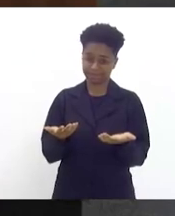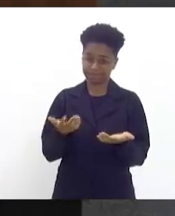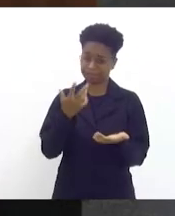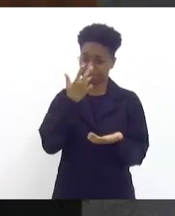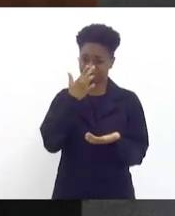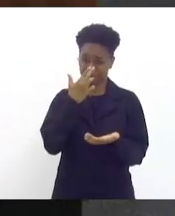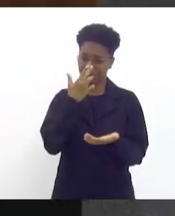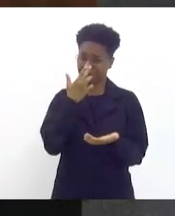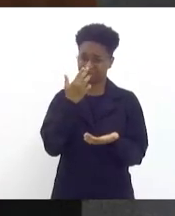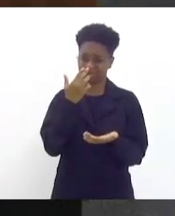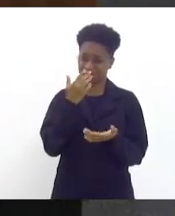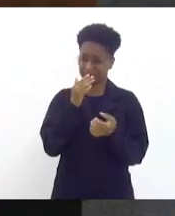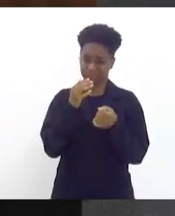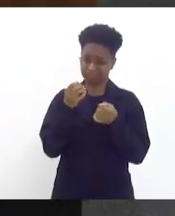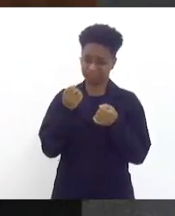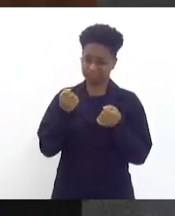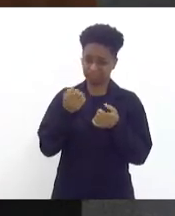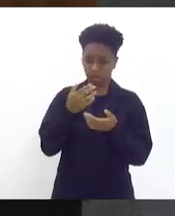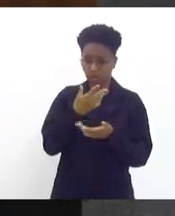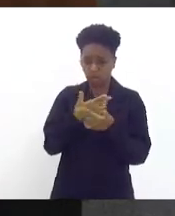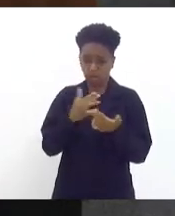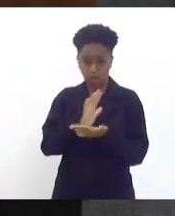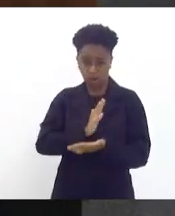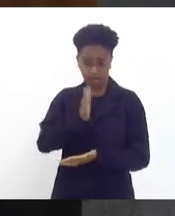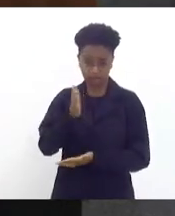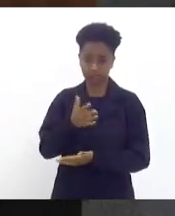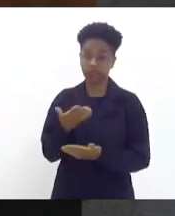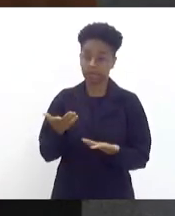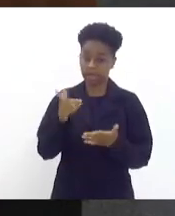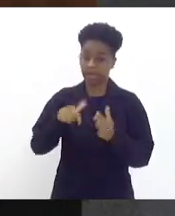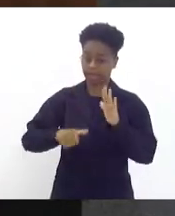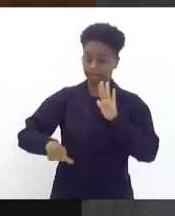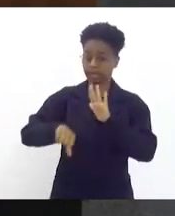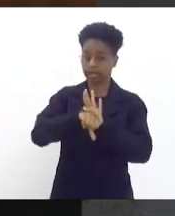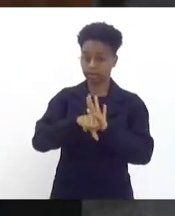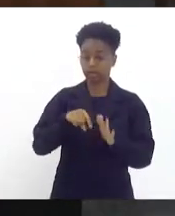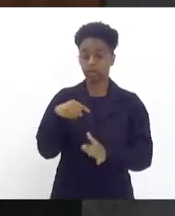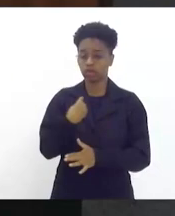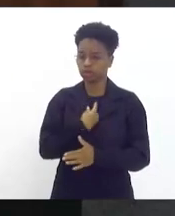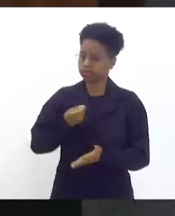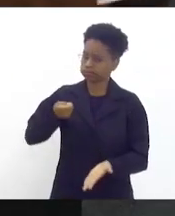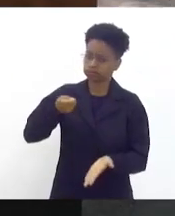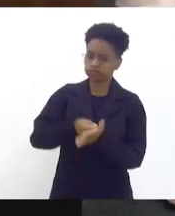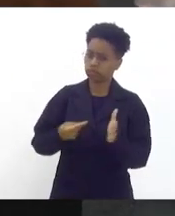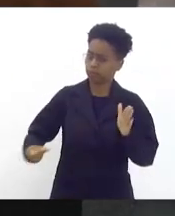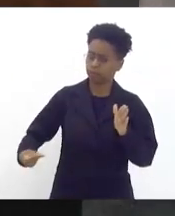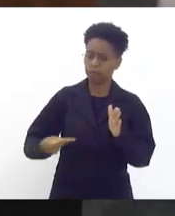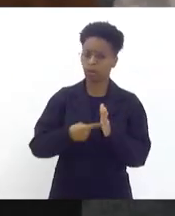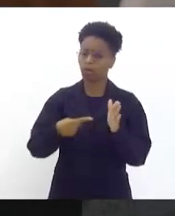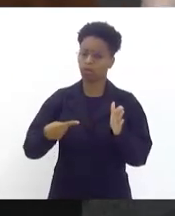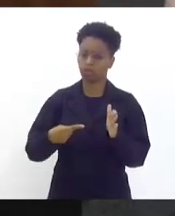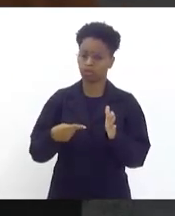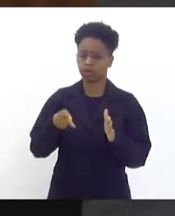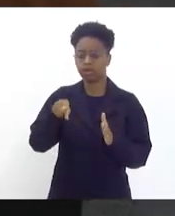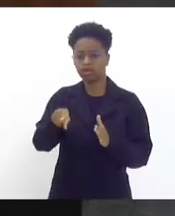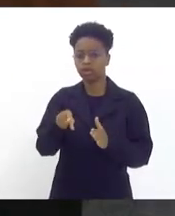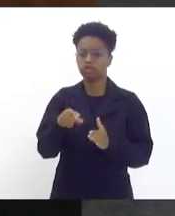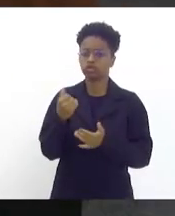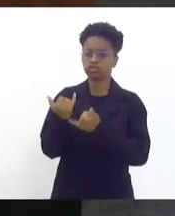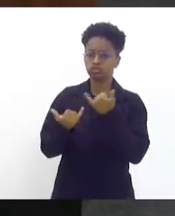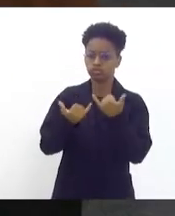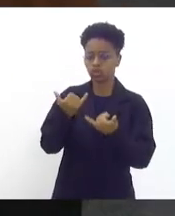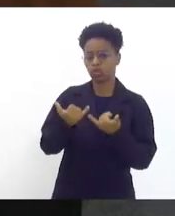cargo isso é crime e nós fomos muito firmes em denunciar esse tipo